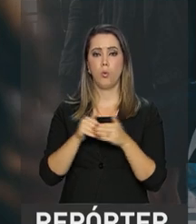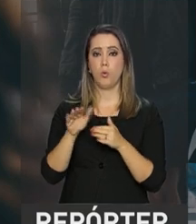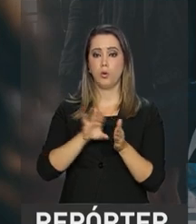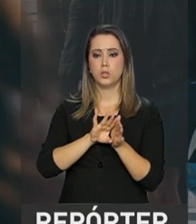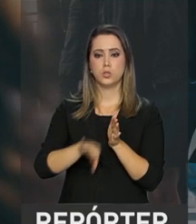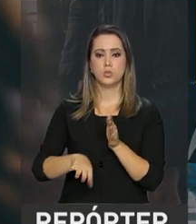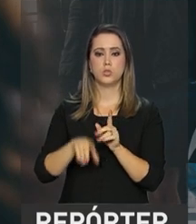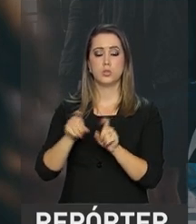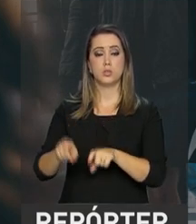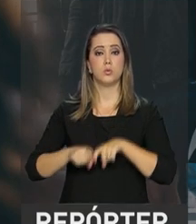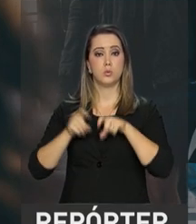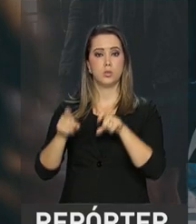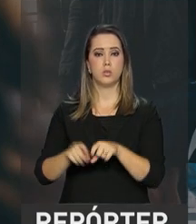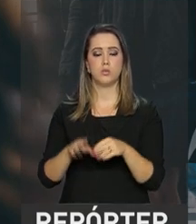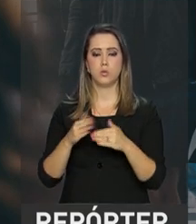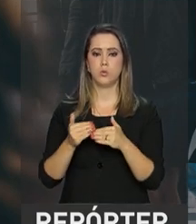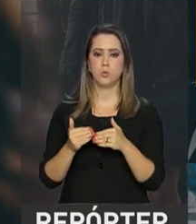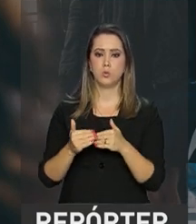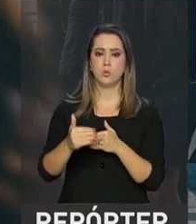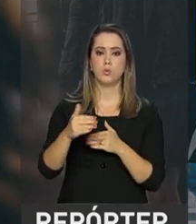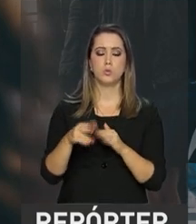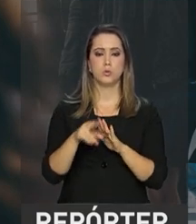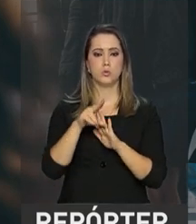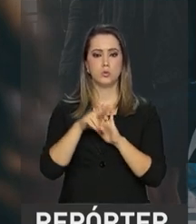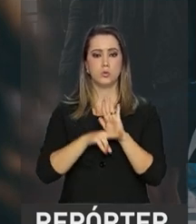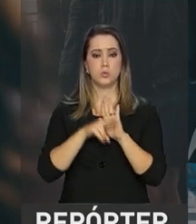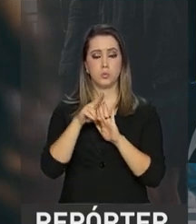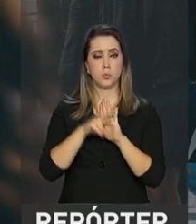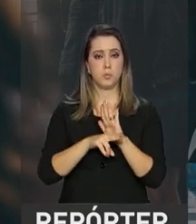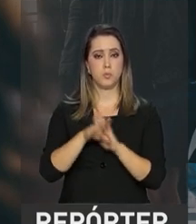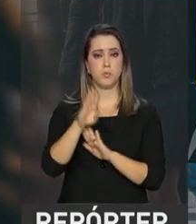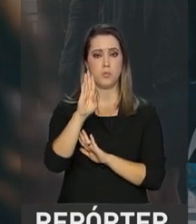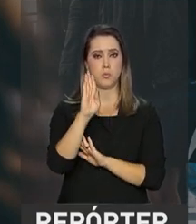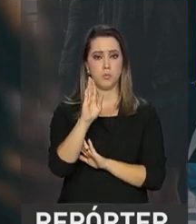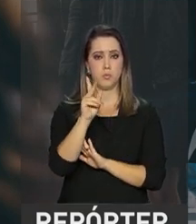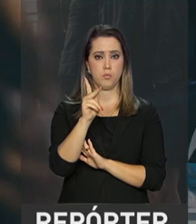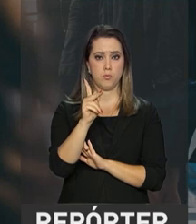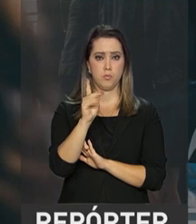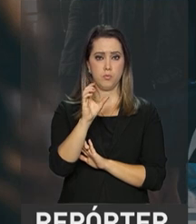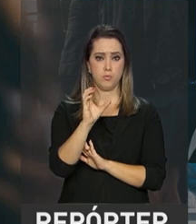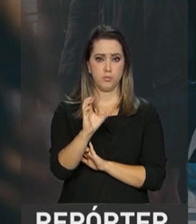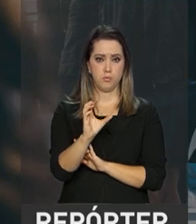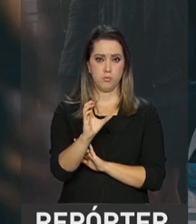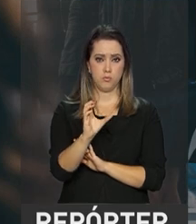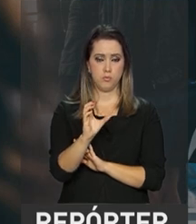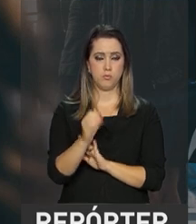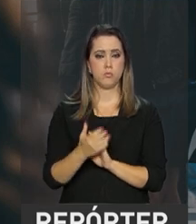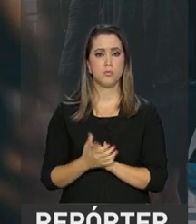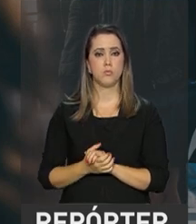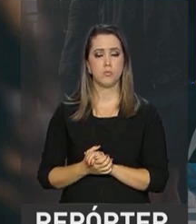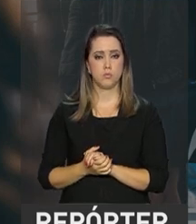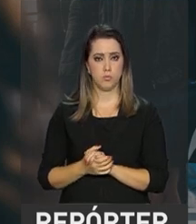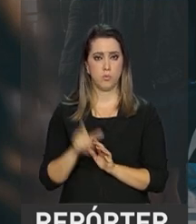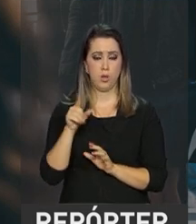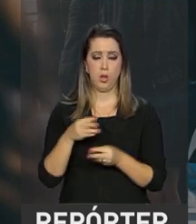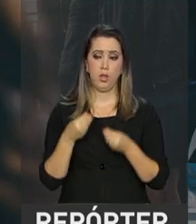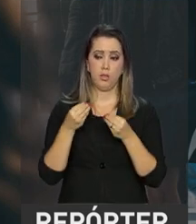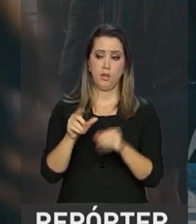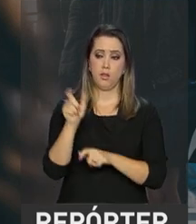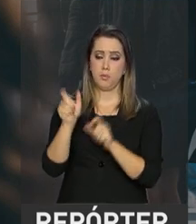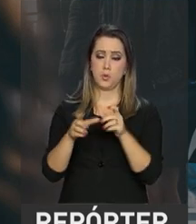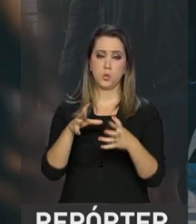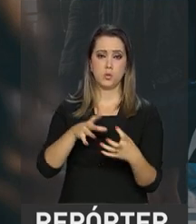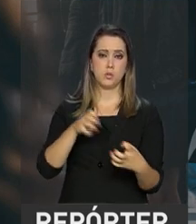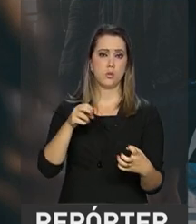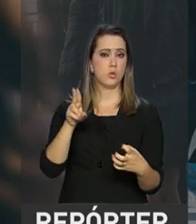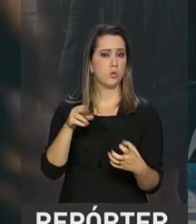rural, manutenção das atuais normas para recebimento do benefício de prestação continuada, que é concedido a idosos